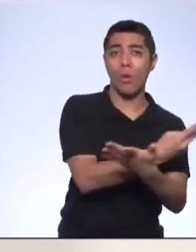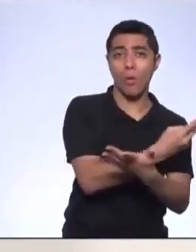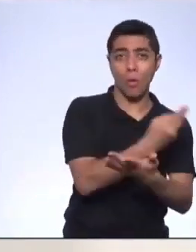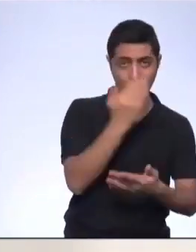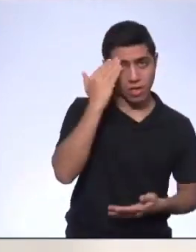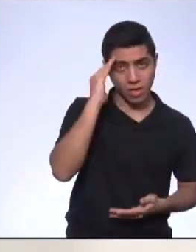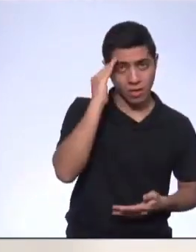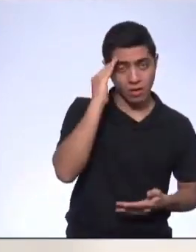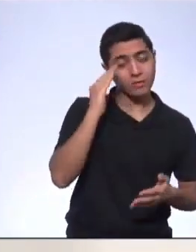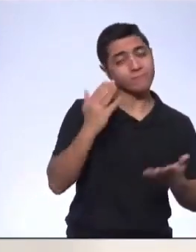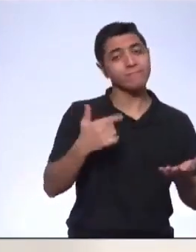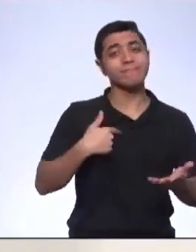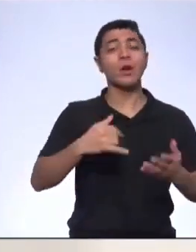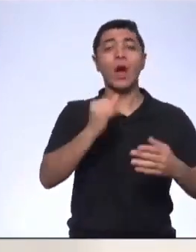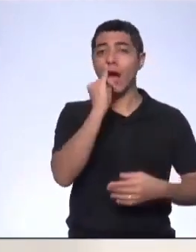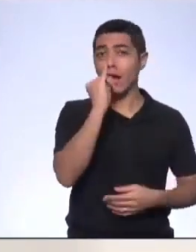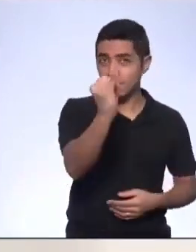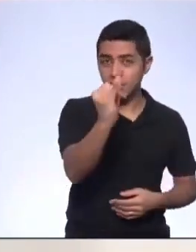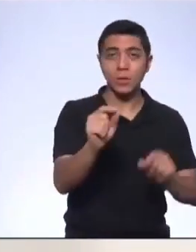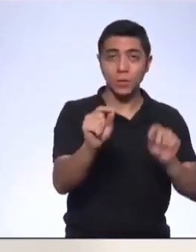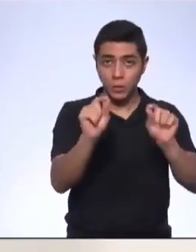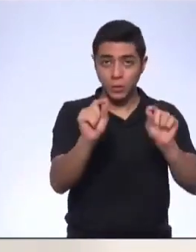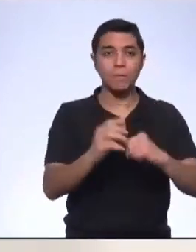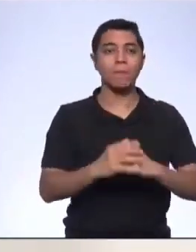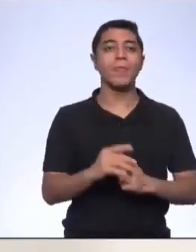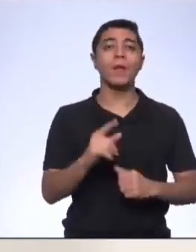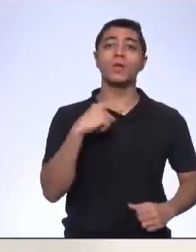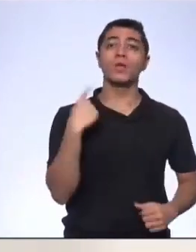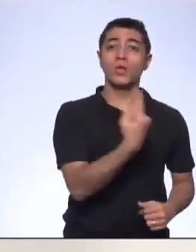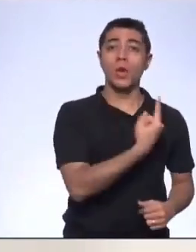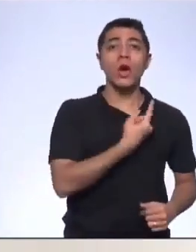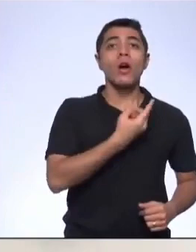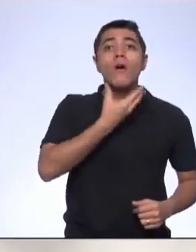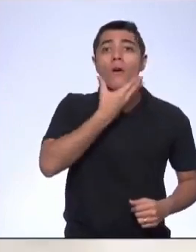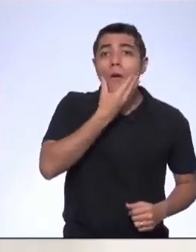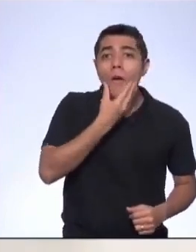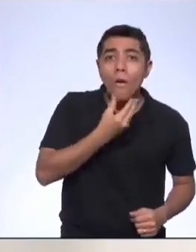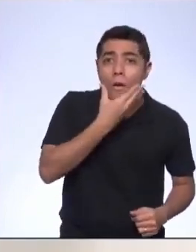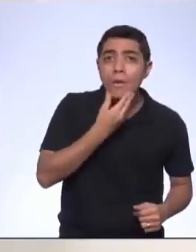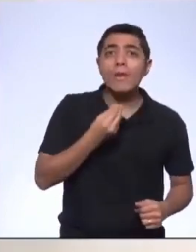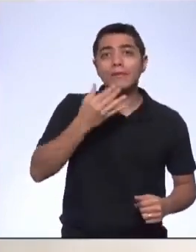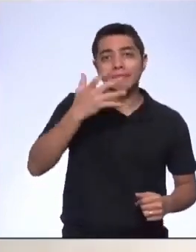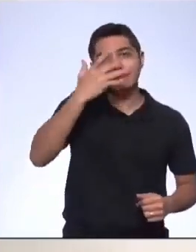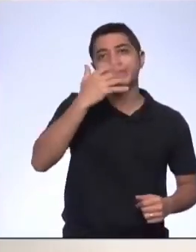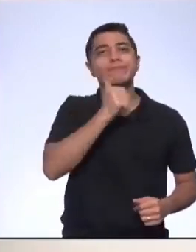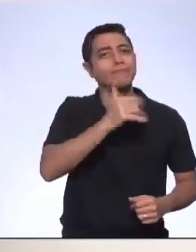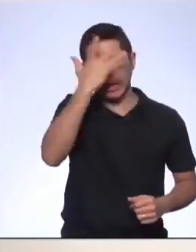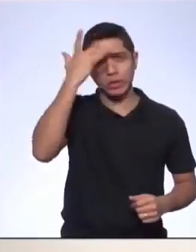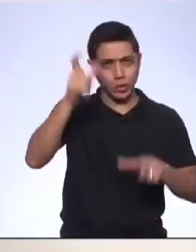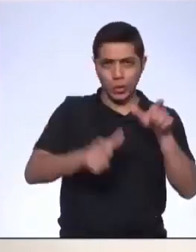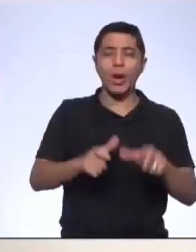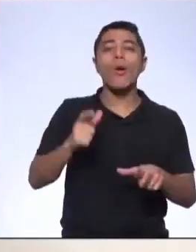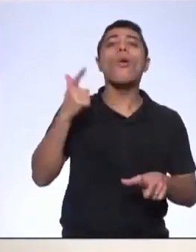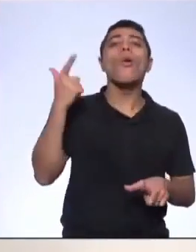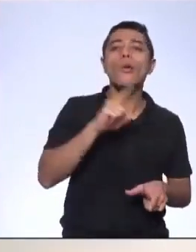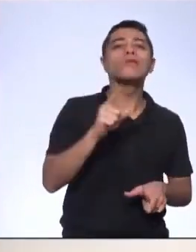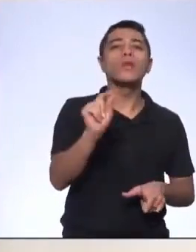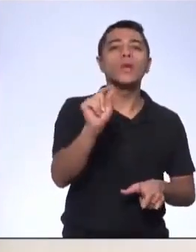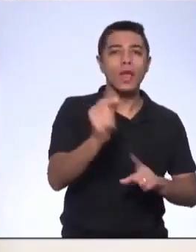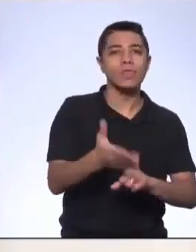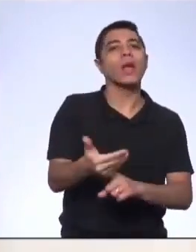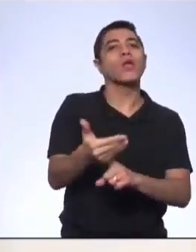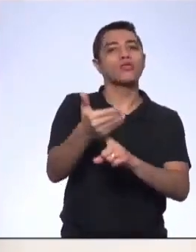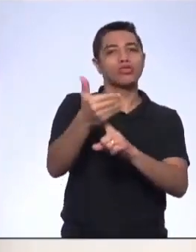é certeza de que os homens, nós conseguimos desenvolver tecnologia e colocar satélite no espaço, tá bom?